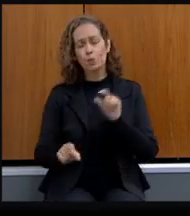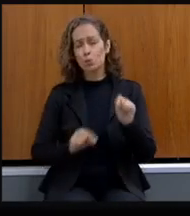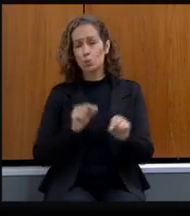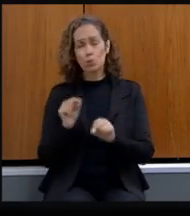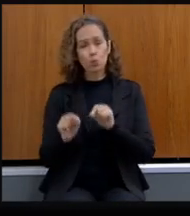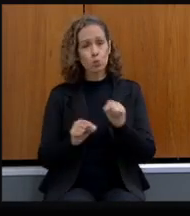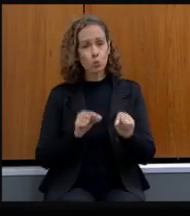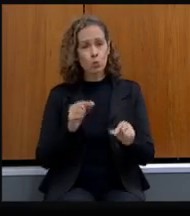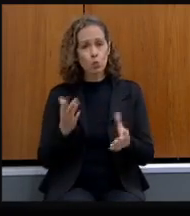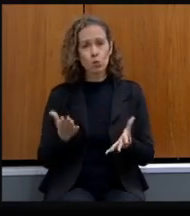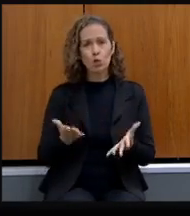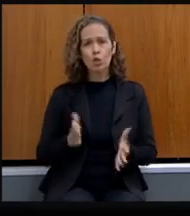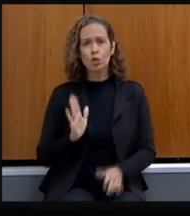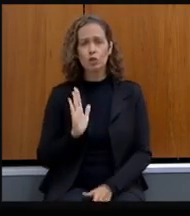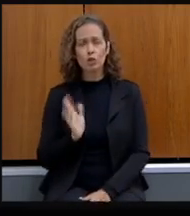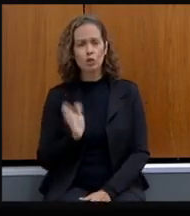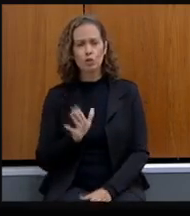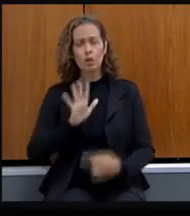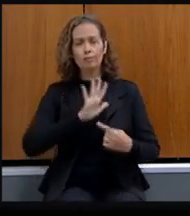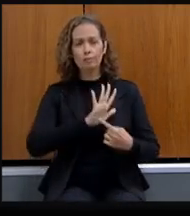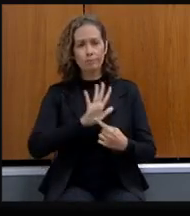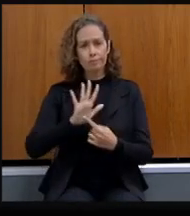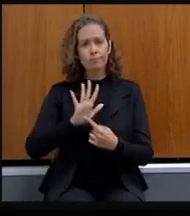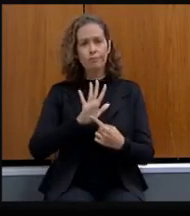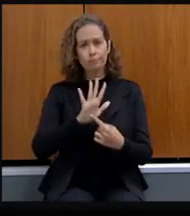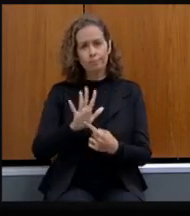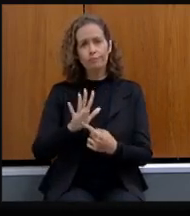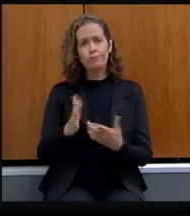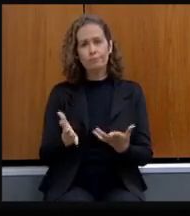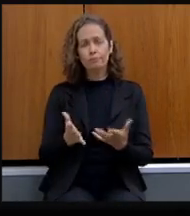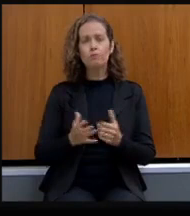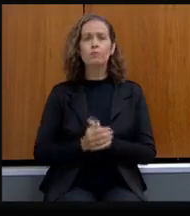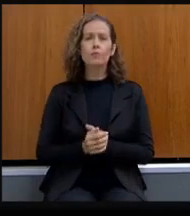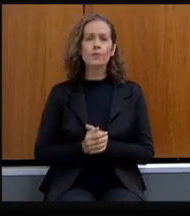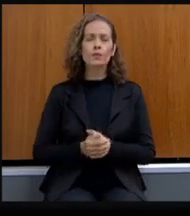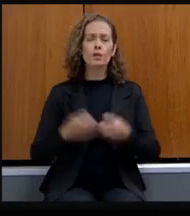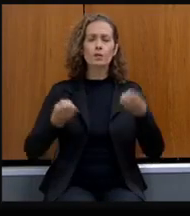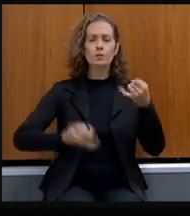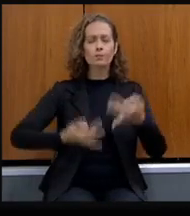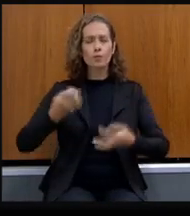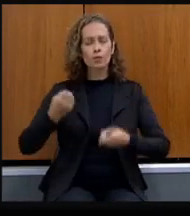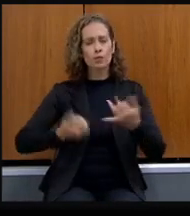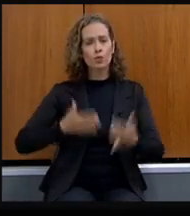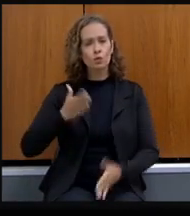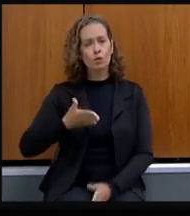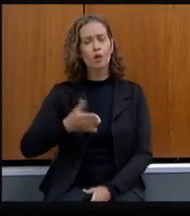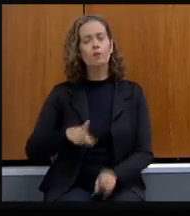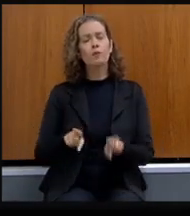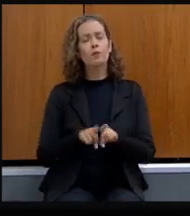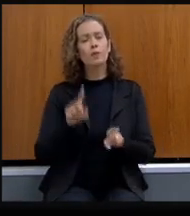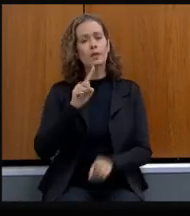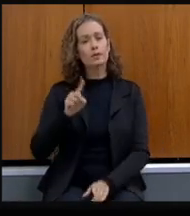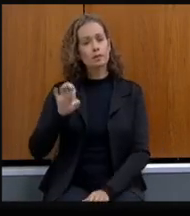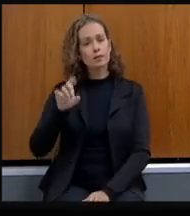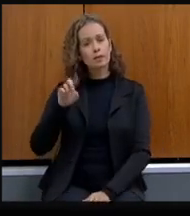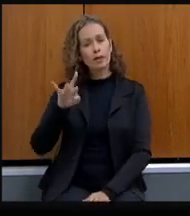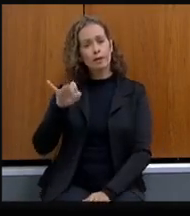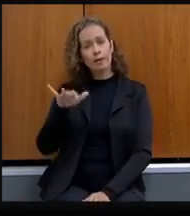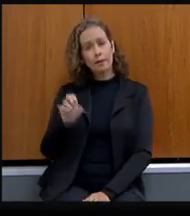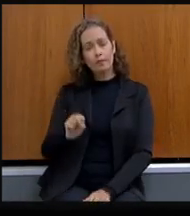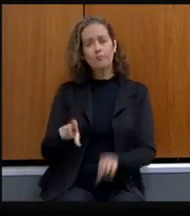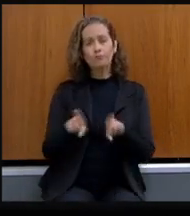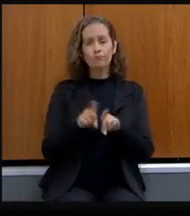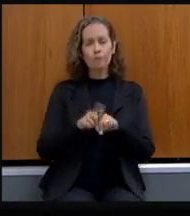Sacre abalasse A Leninha topo de forma correta né os resultados relacionada nossa